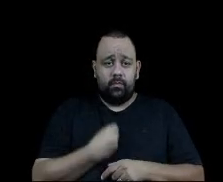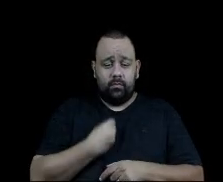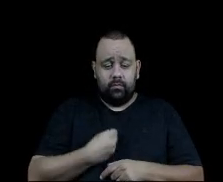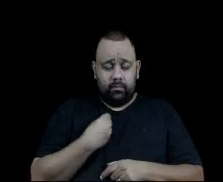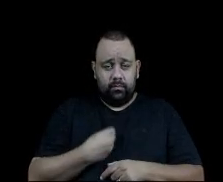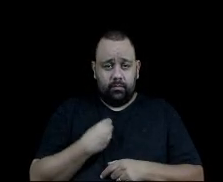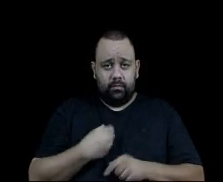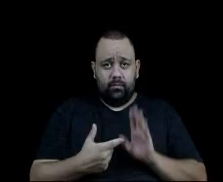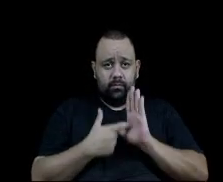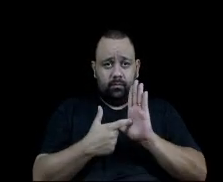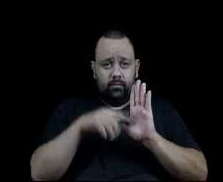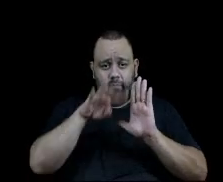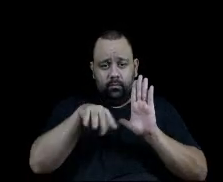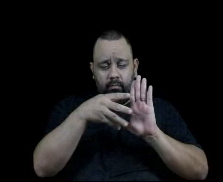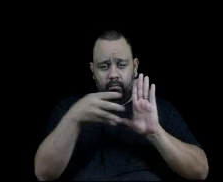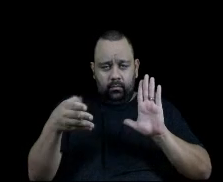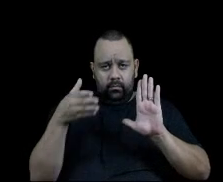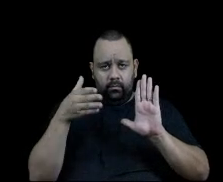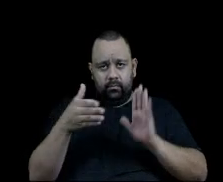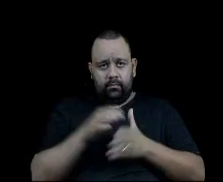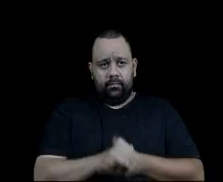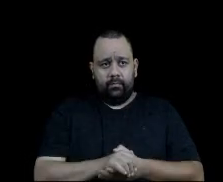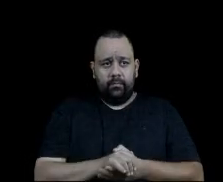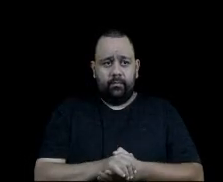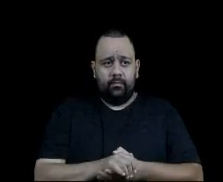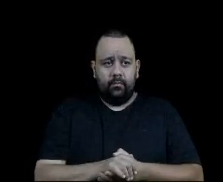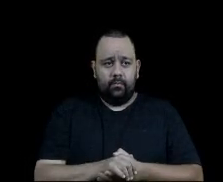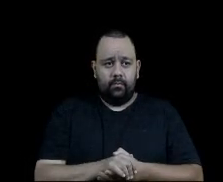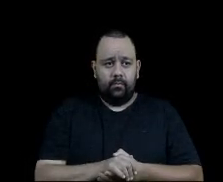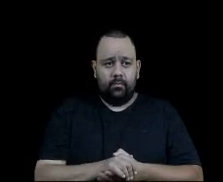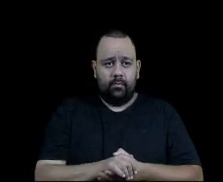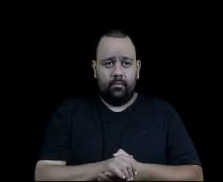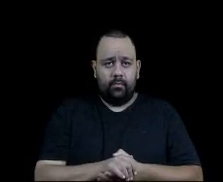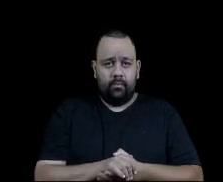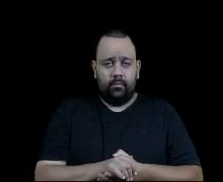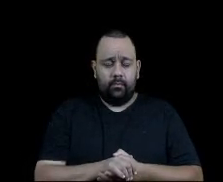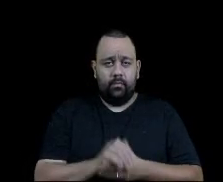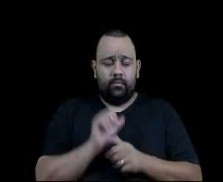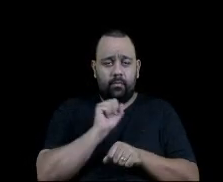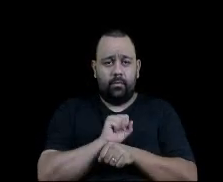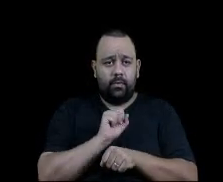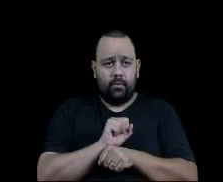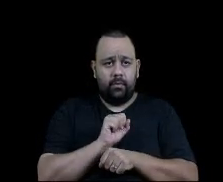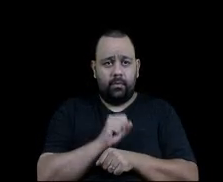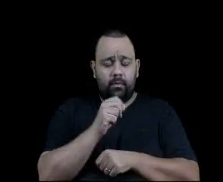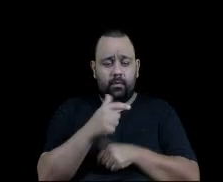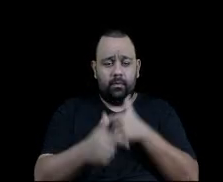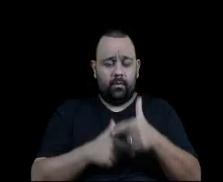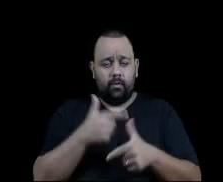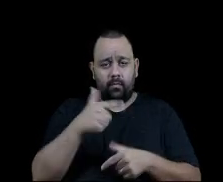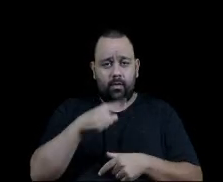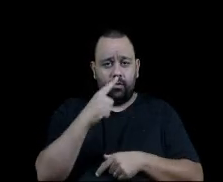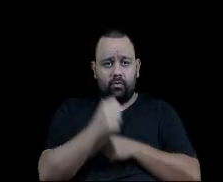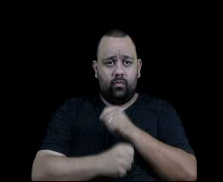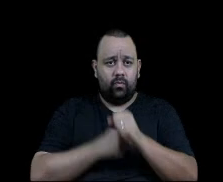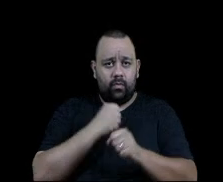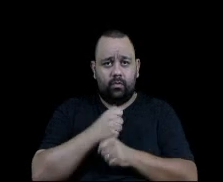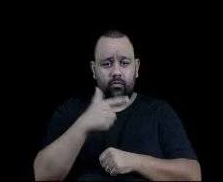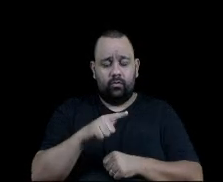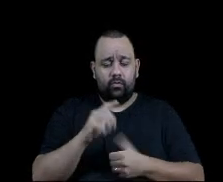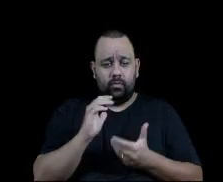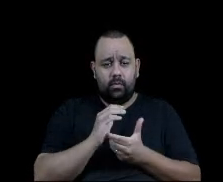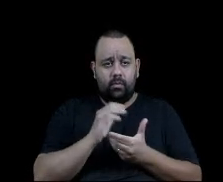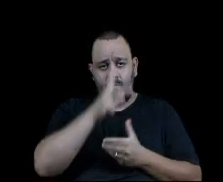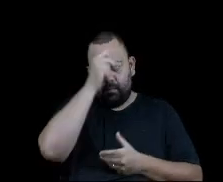né, a oportunidade de estar aqui apresentando os dados e espero estar trabalhando mais um ano aí